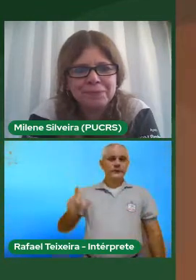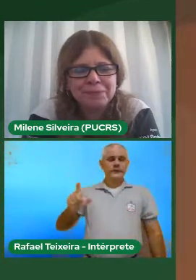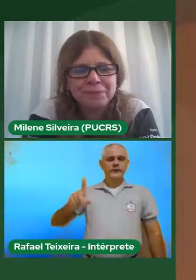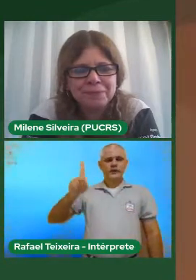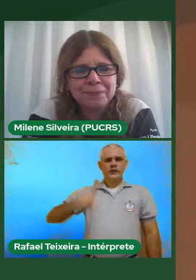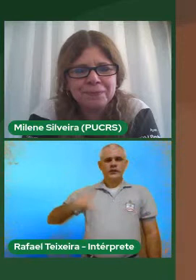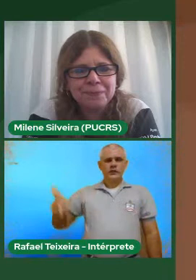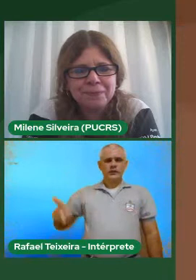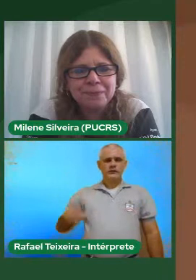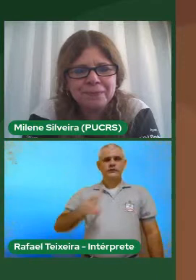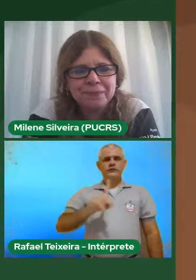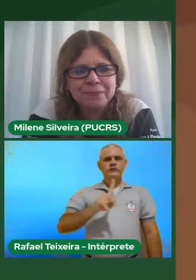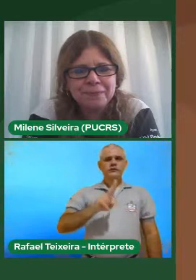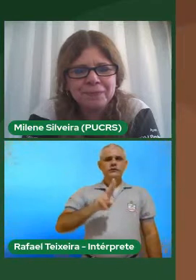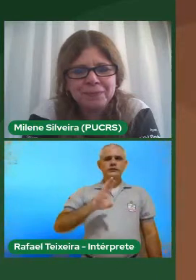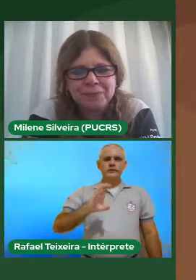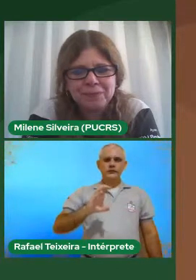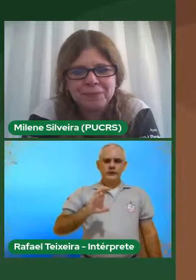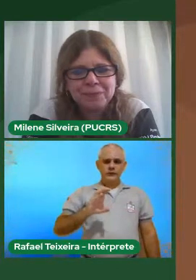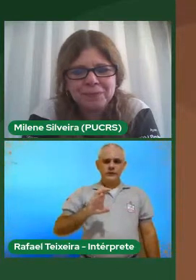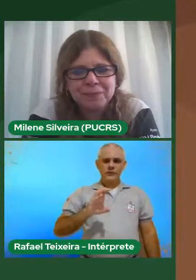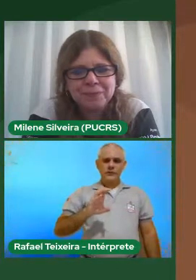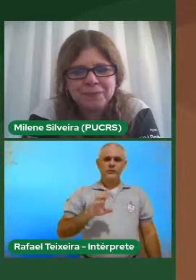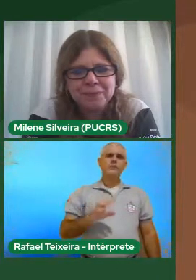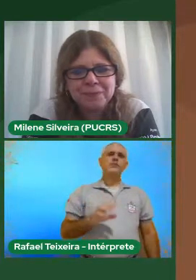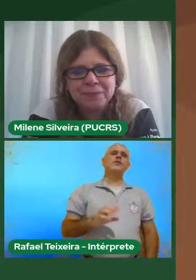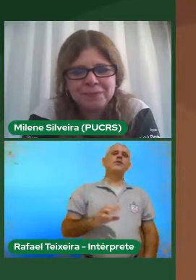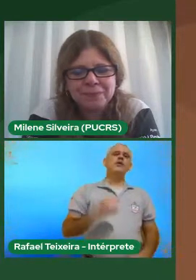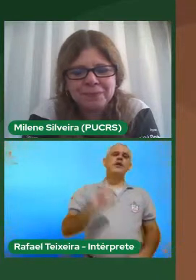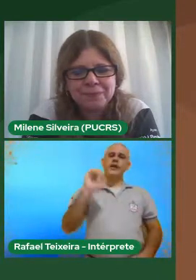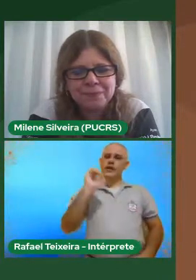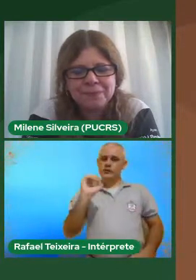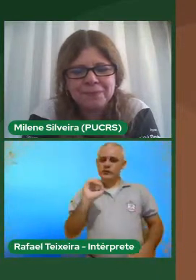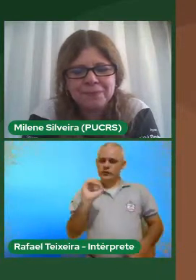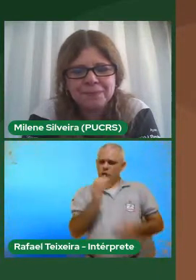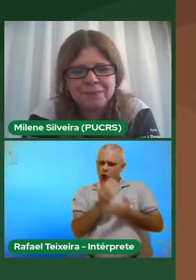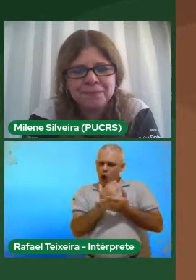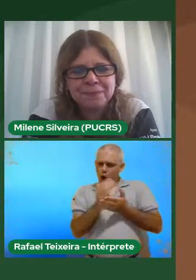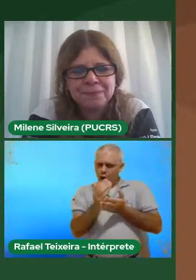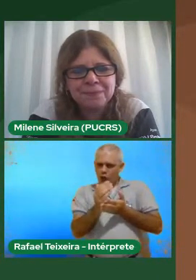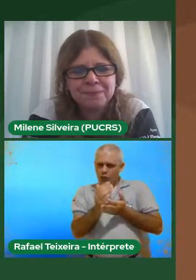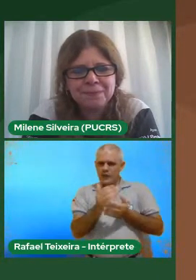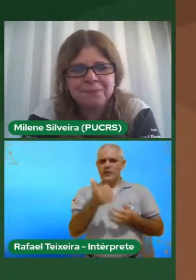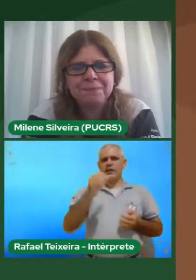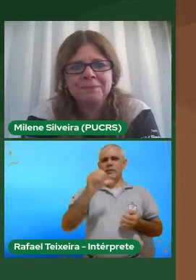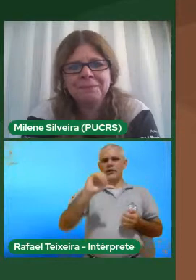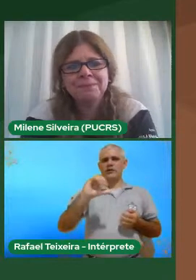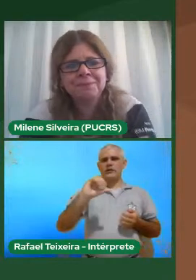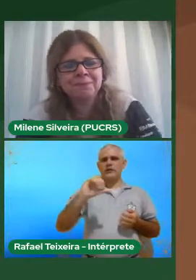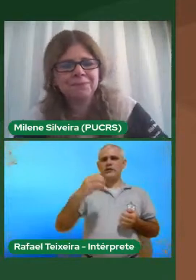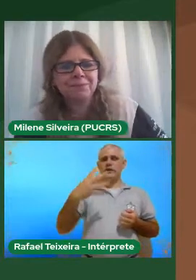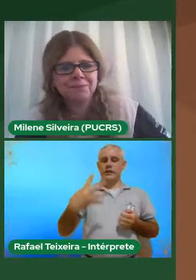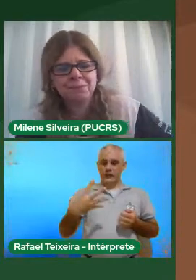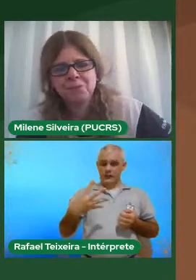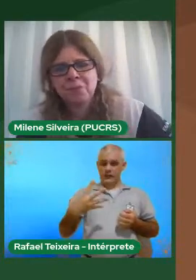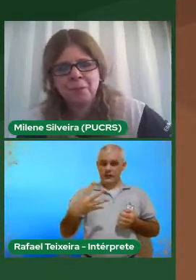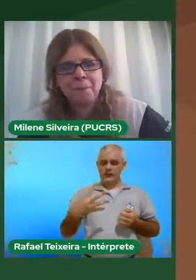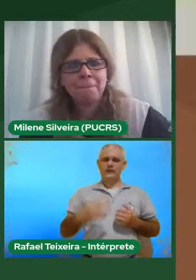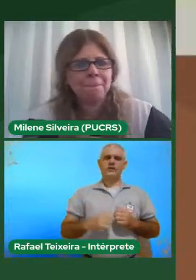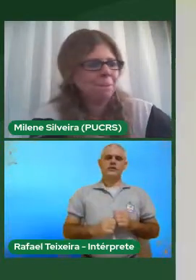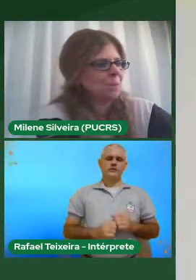desde 1994 e atua como coordenadora do curso de pós-graduação em ciência da computação da Escola